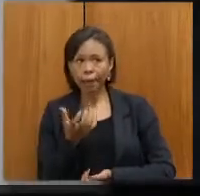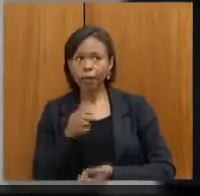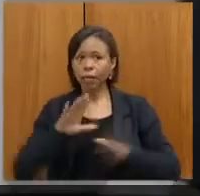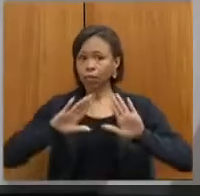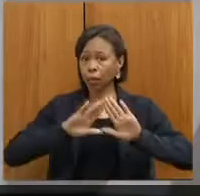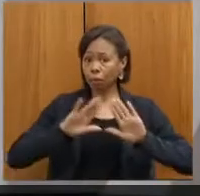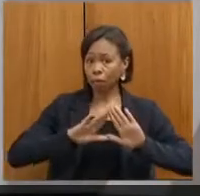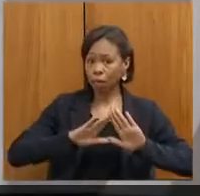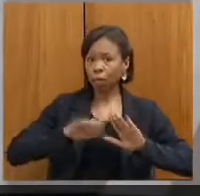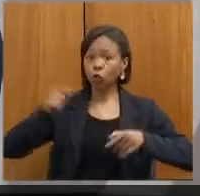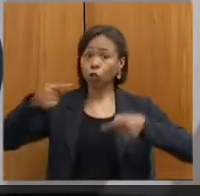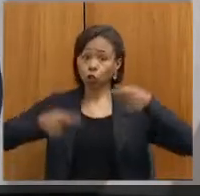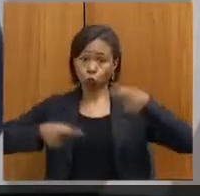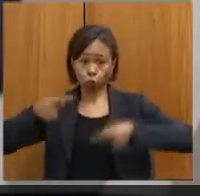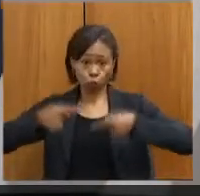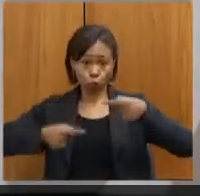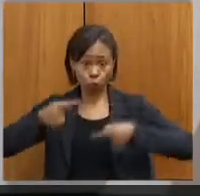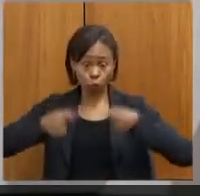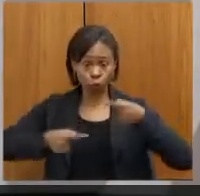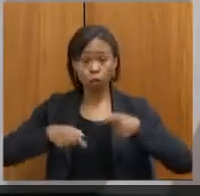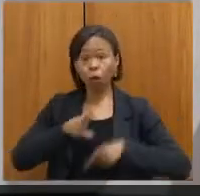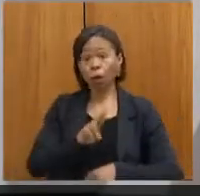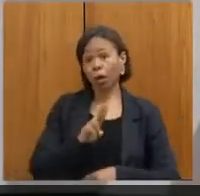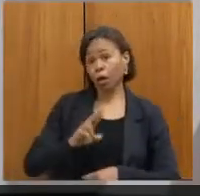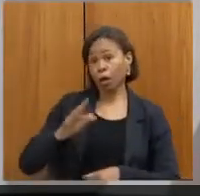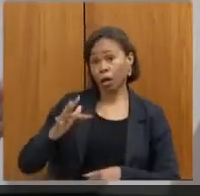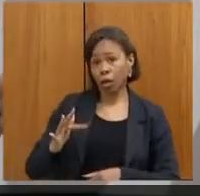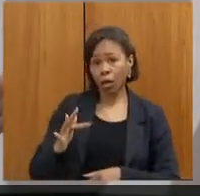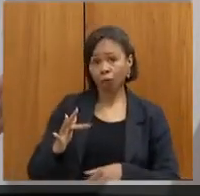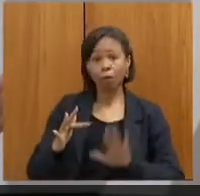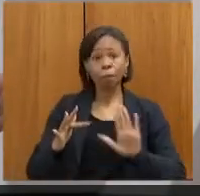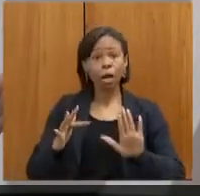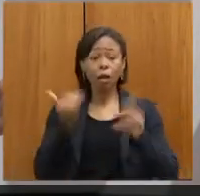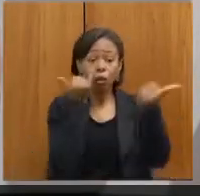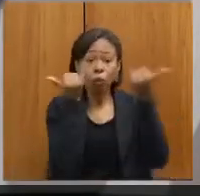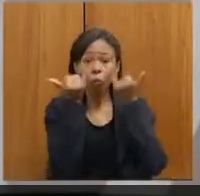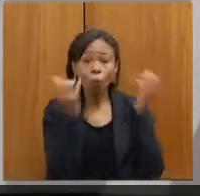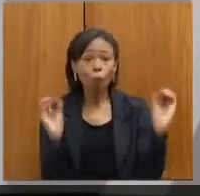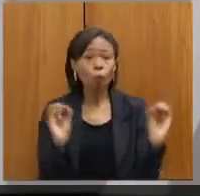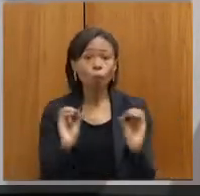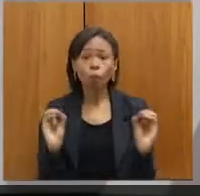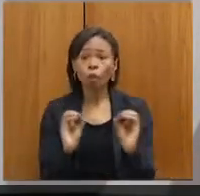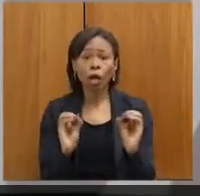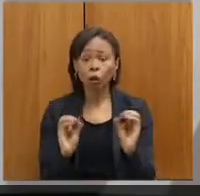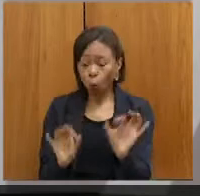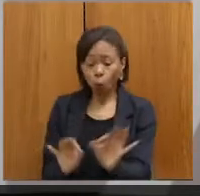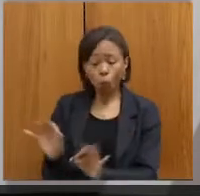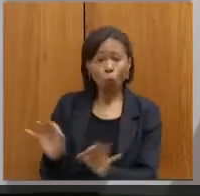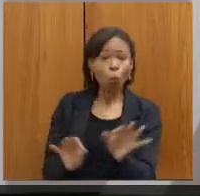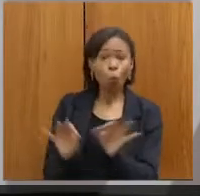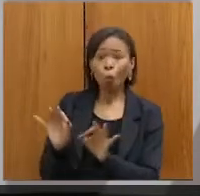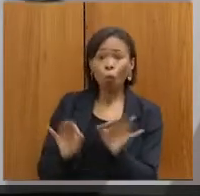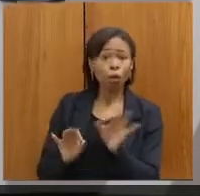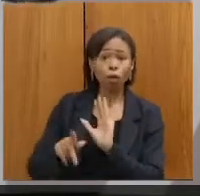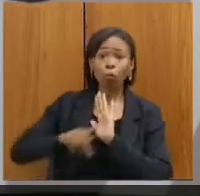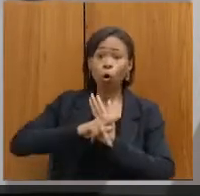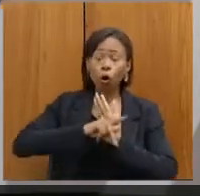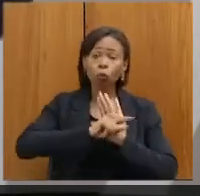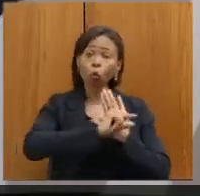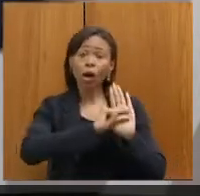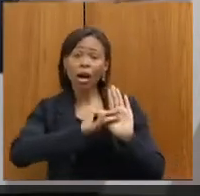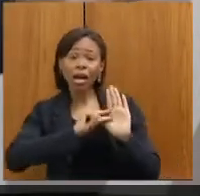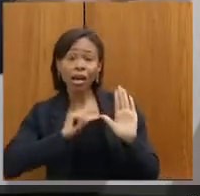discuta o um regime de recuperação fiscal sem nenhuma informação sem o plano que tá no artigo 2º da